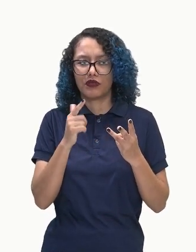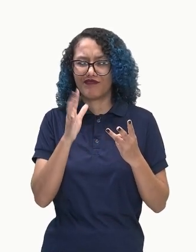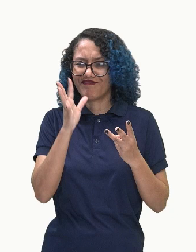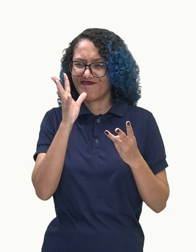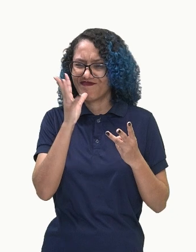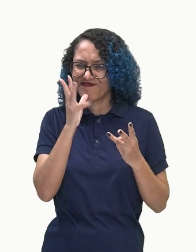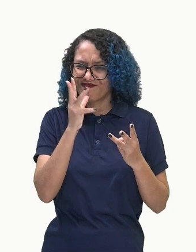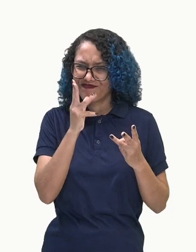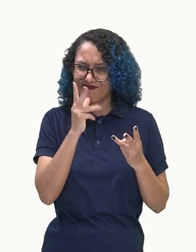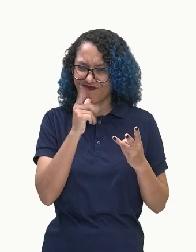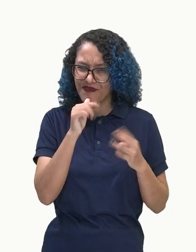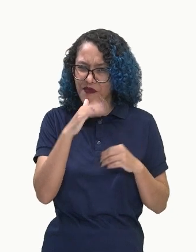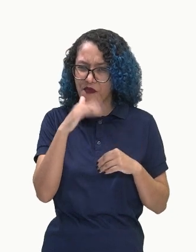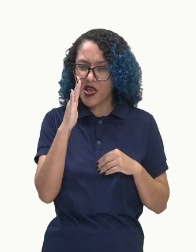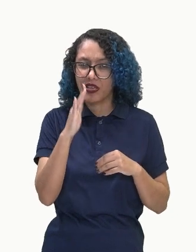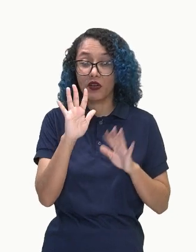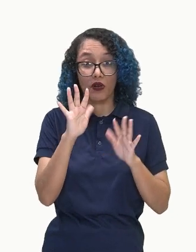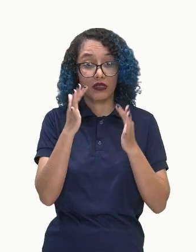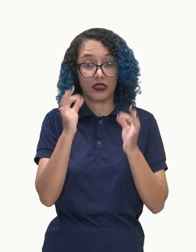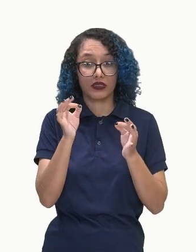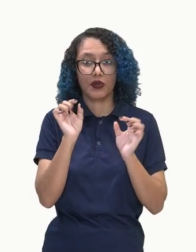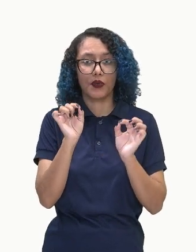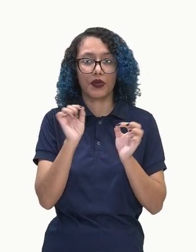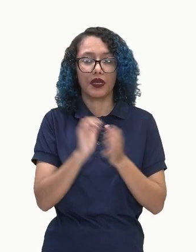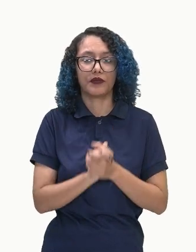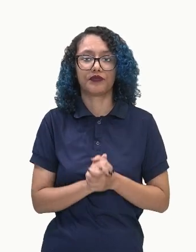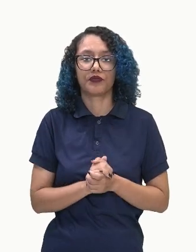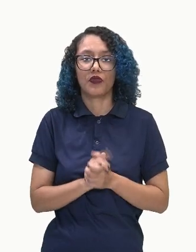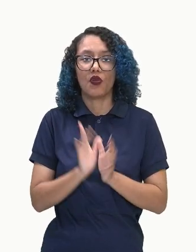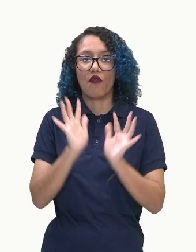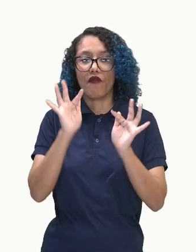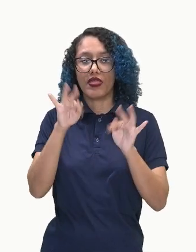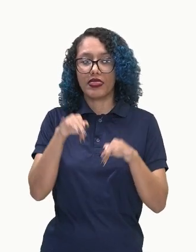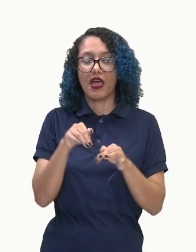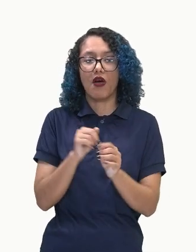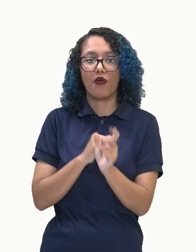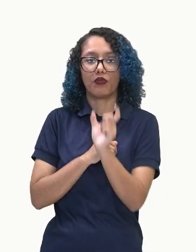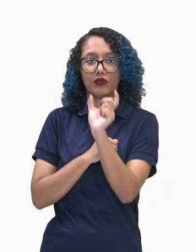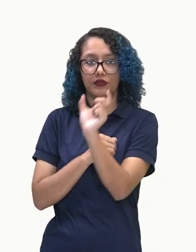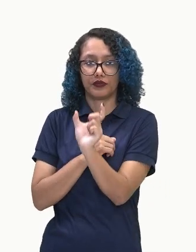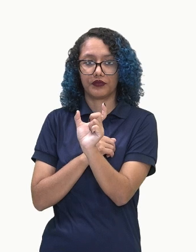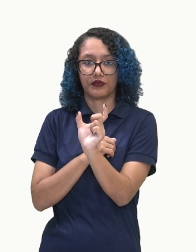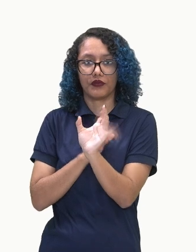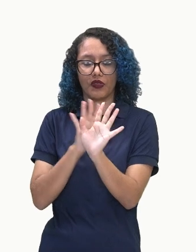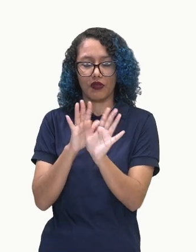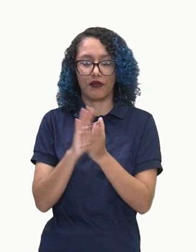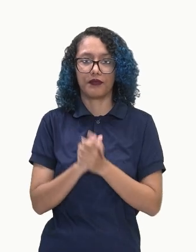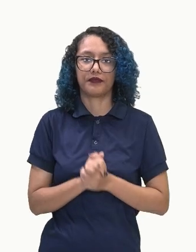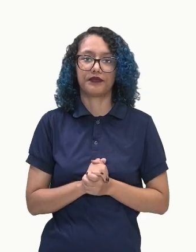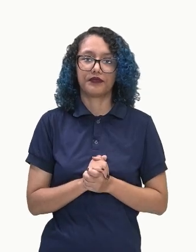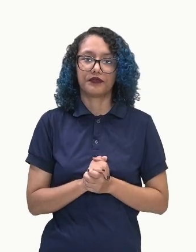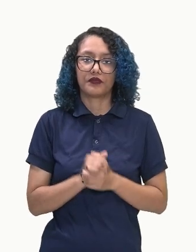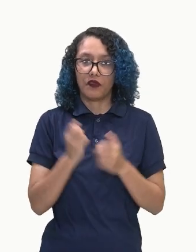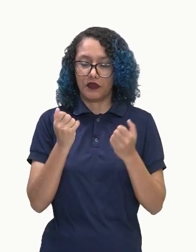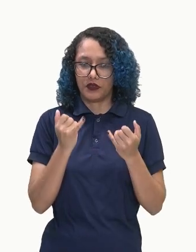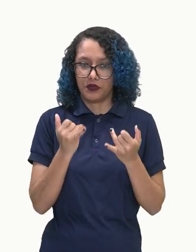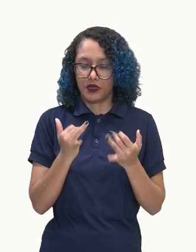ou lentamente. Aqui eu chamo a atenção para essas terminações aqui, tá? Eu vou apagar aqui só para ficar claro.